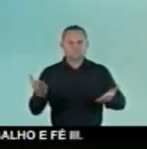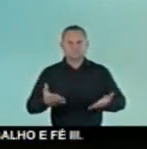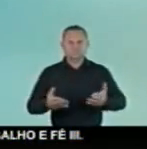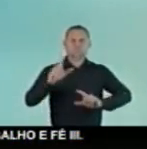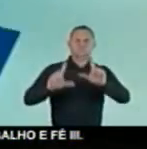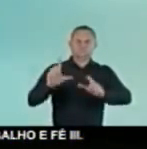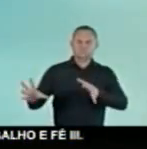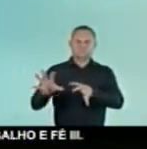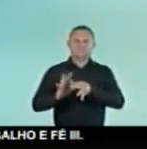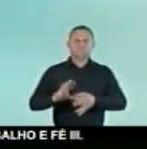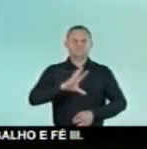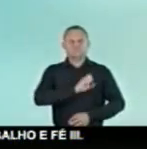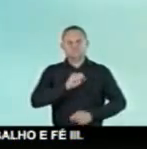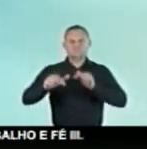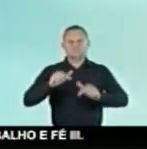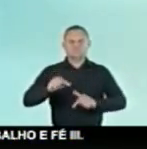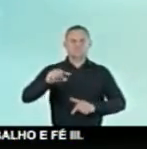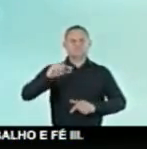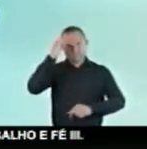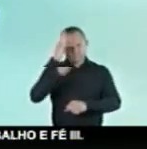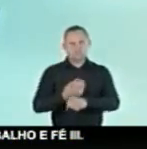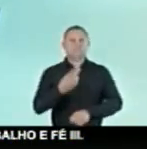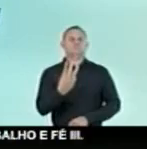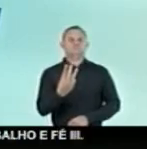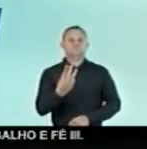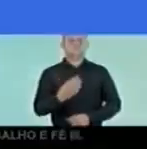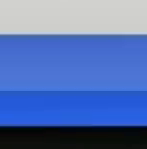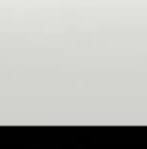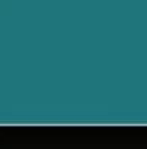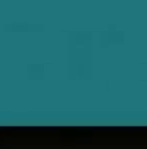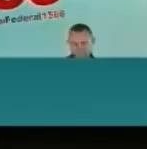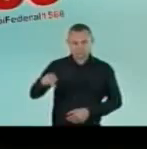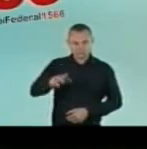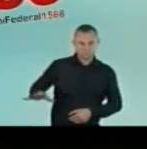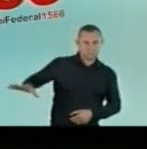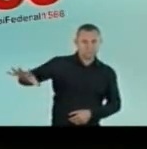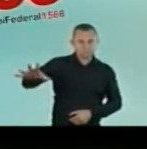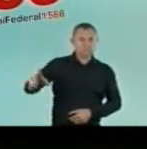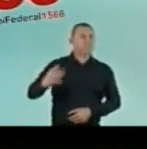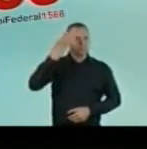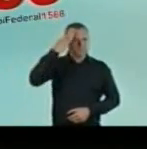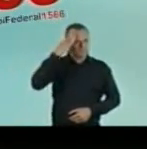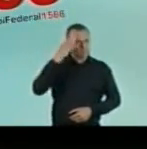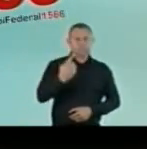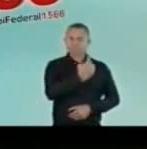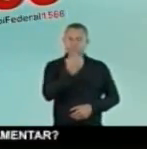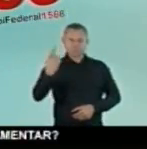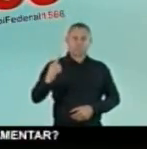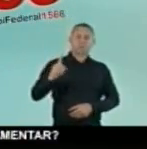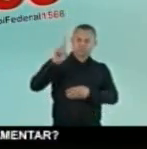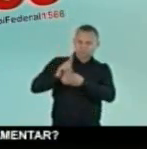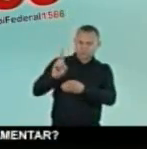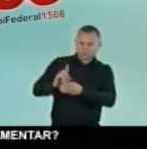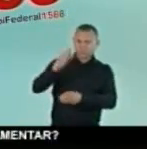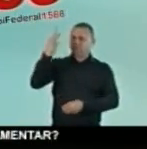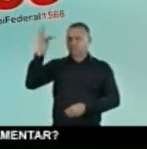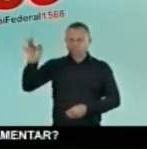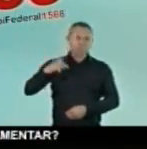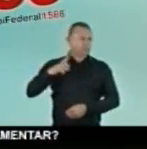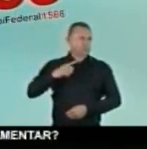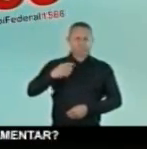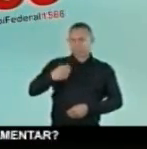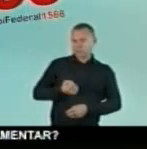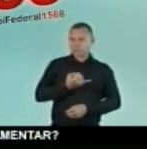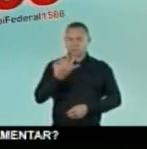Começa agora o programa da coligação Amor, Trabalho e Fé 3. Você sabia que cada deputado federal tem 15 milhões de